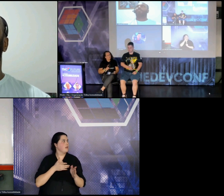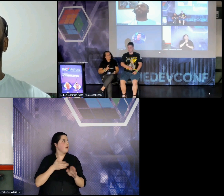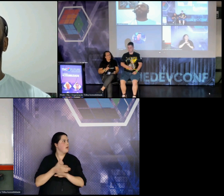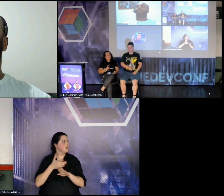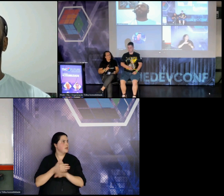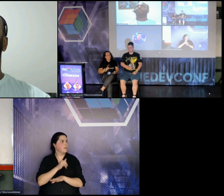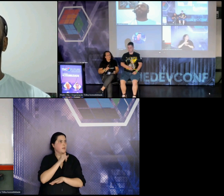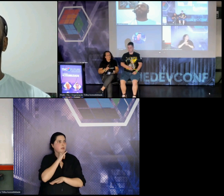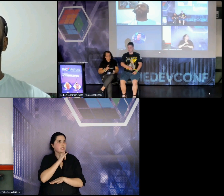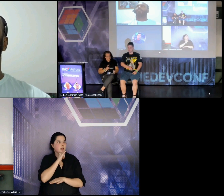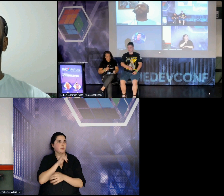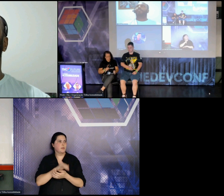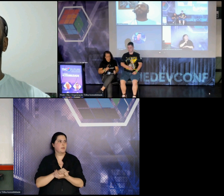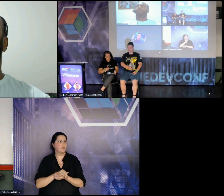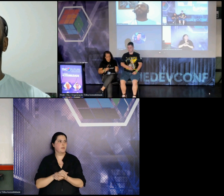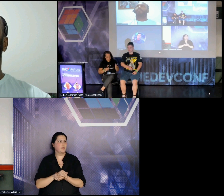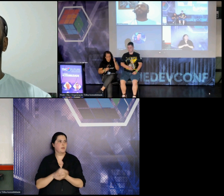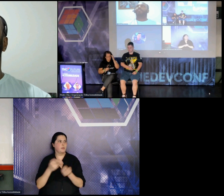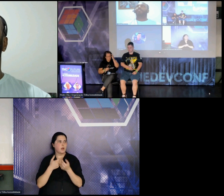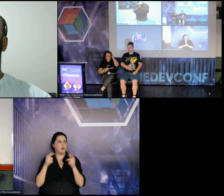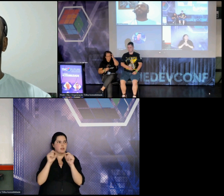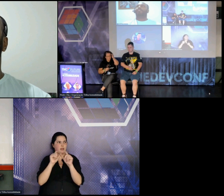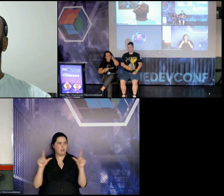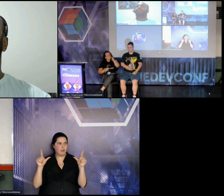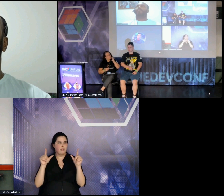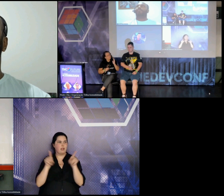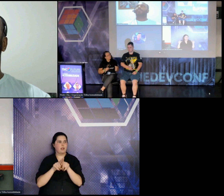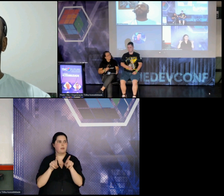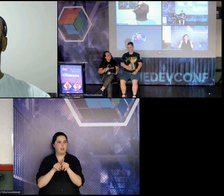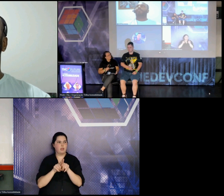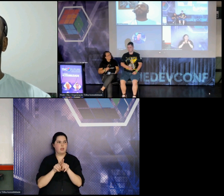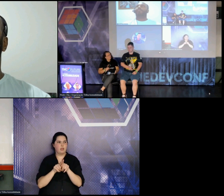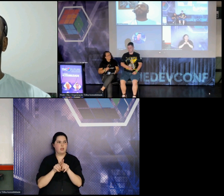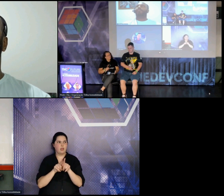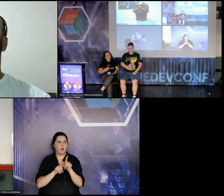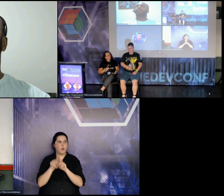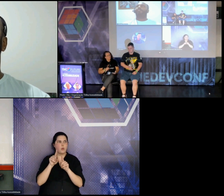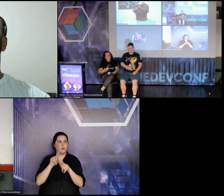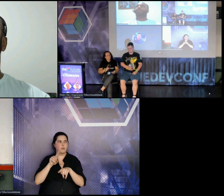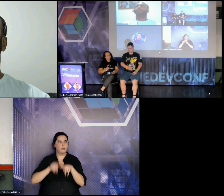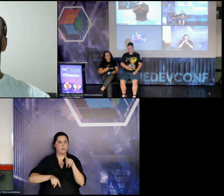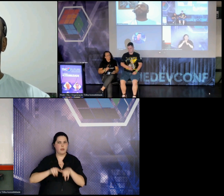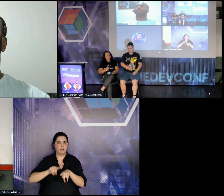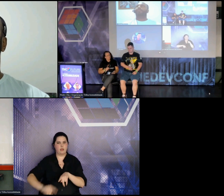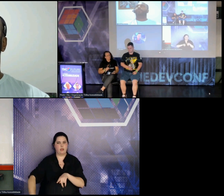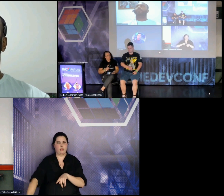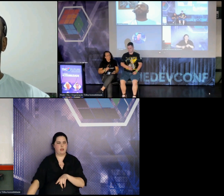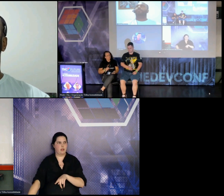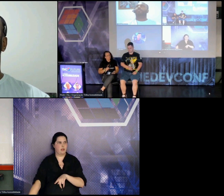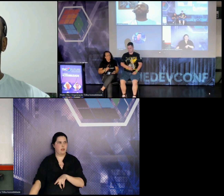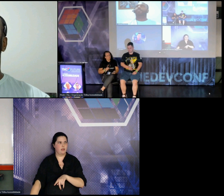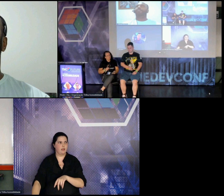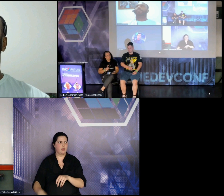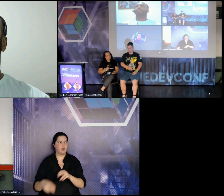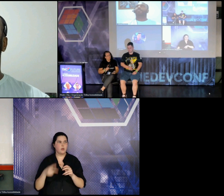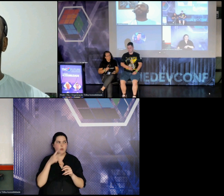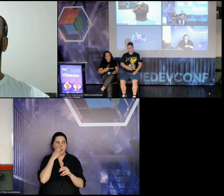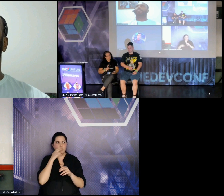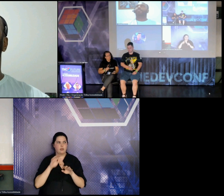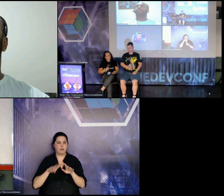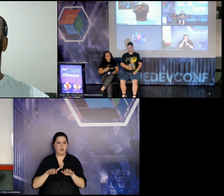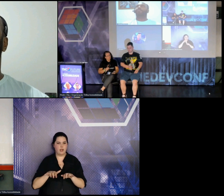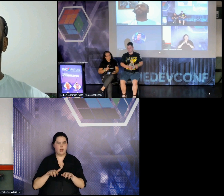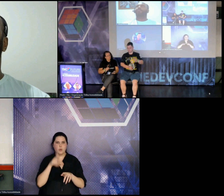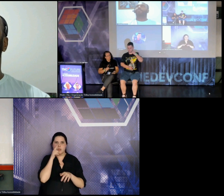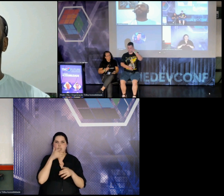exemplo, determinado trecho da tela, algum elemento ali da tela com o seu teclado, você só consegue acessar